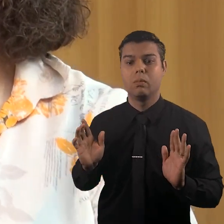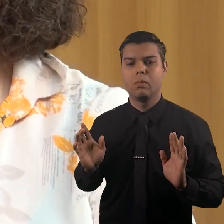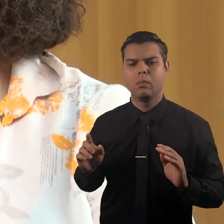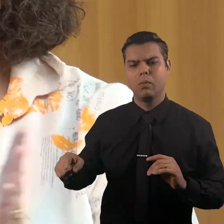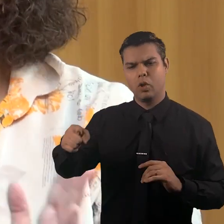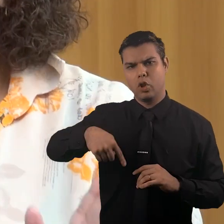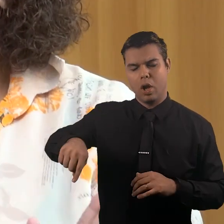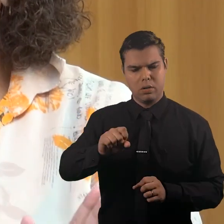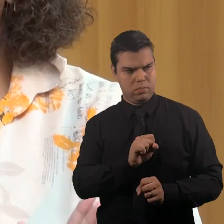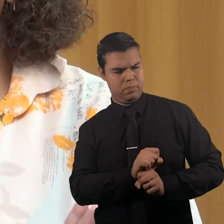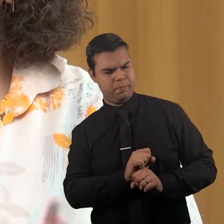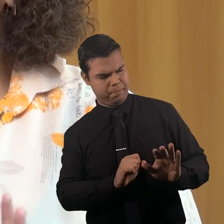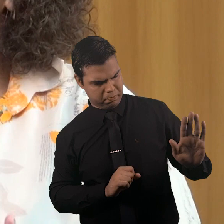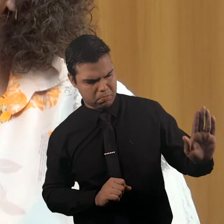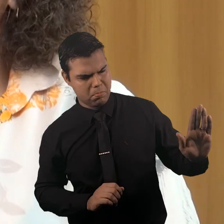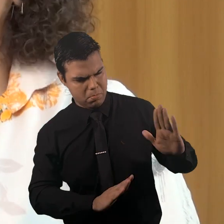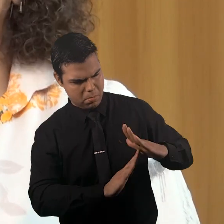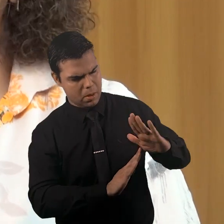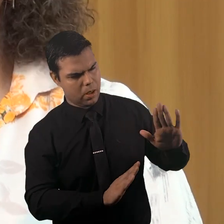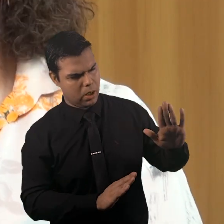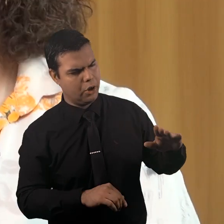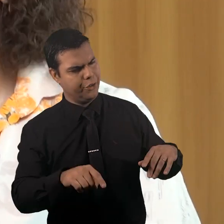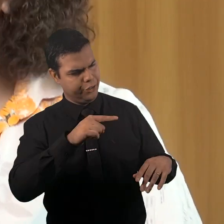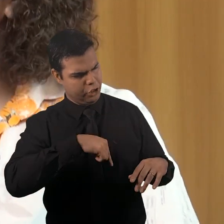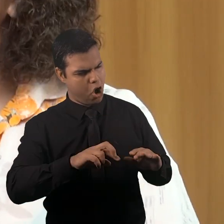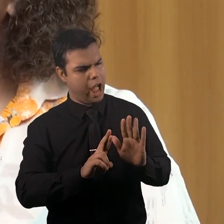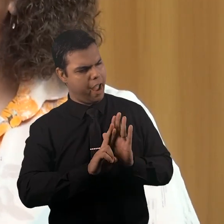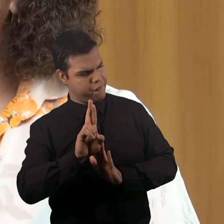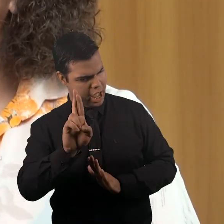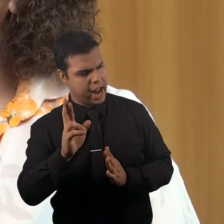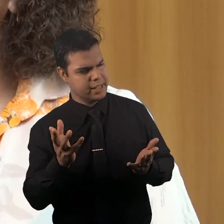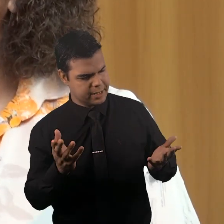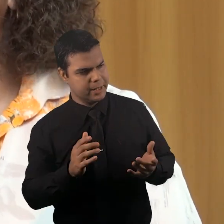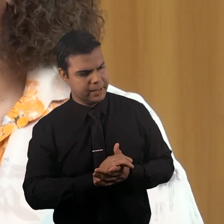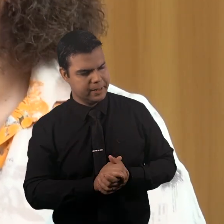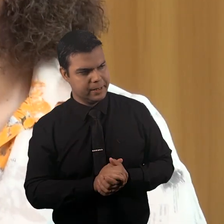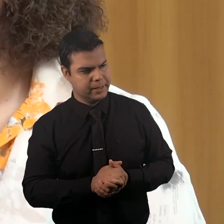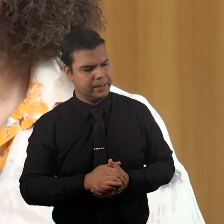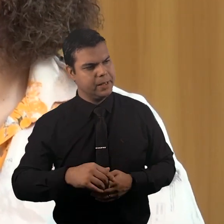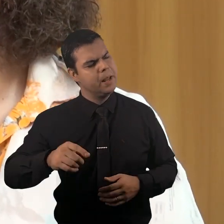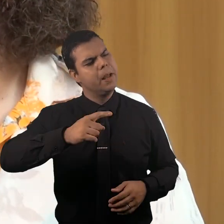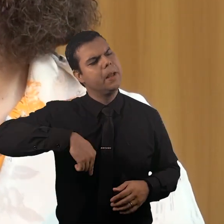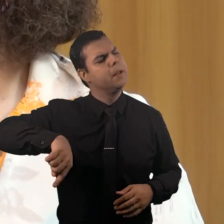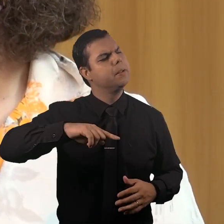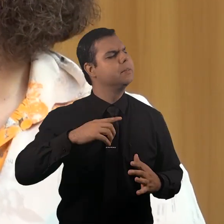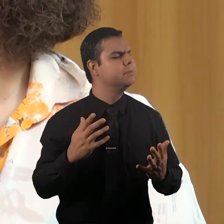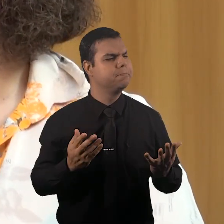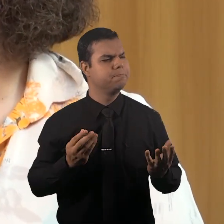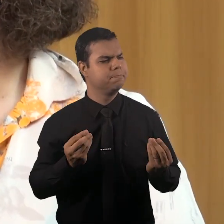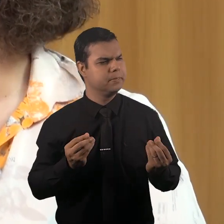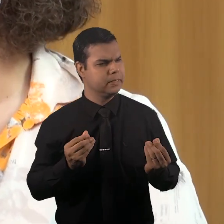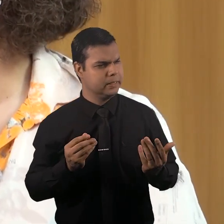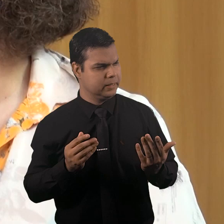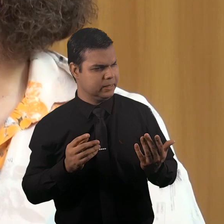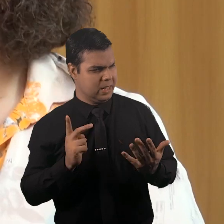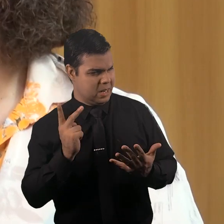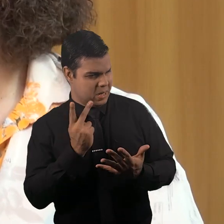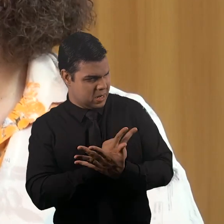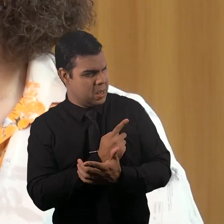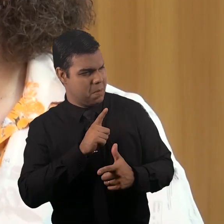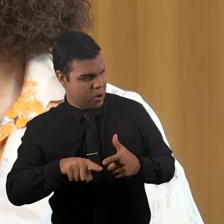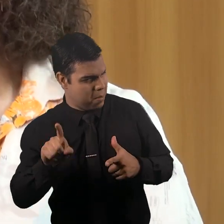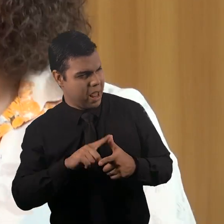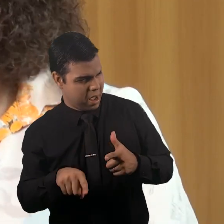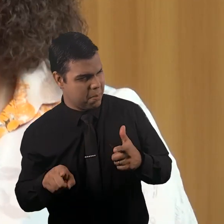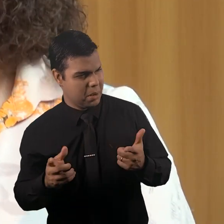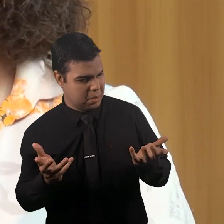tivemos que parar para falar assim, peraí, se nós que somos referências ficamos à mercê disso